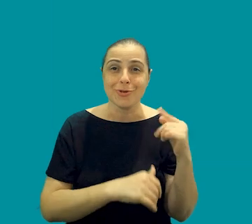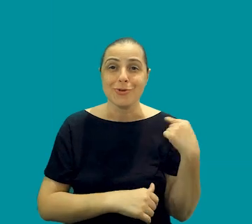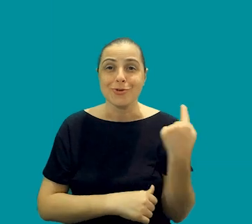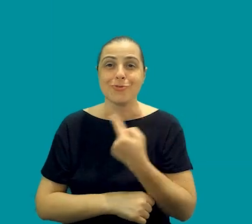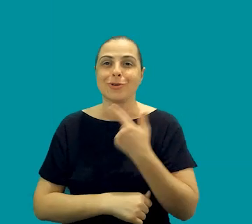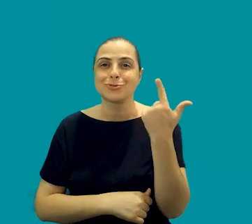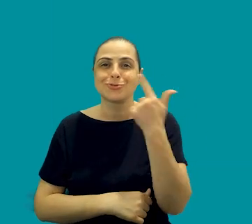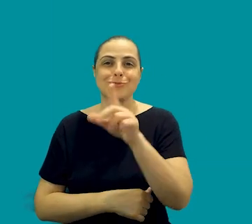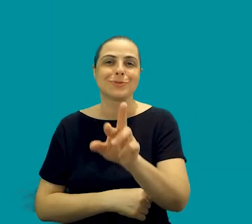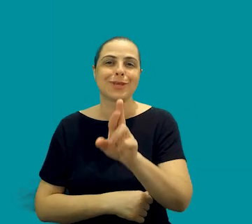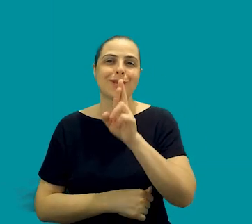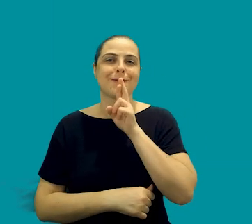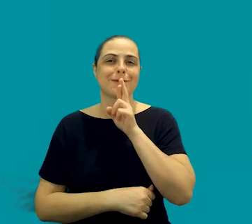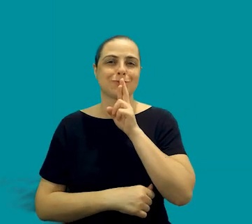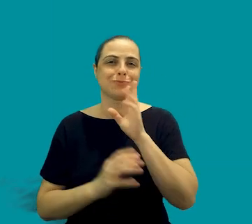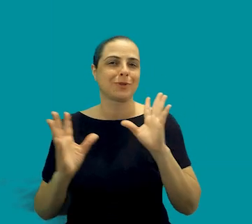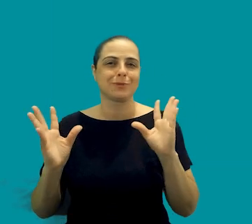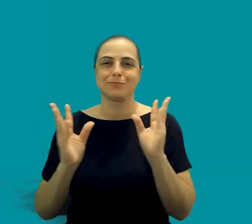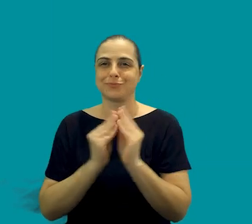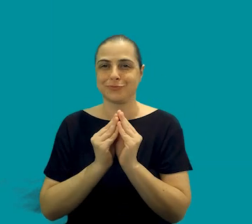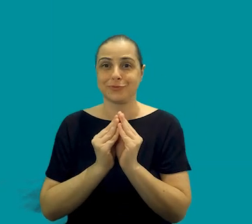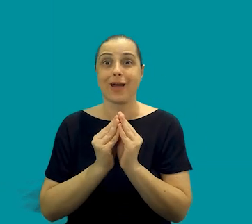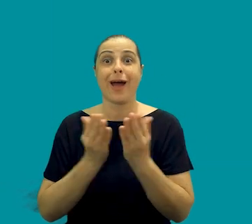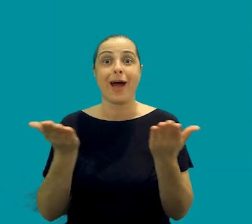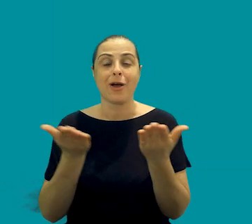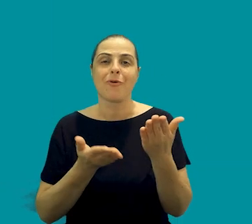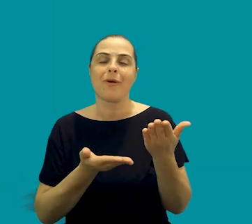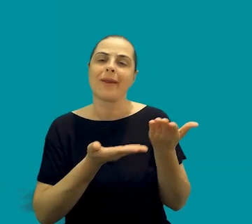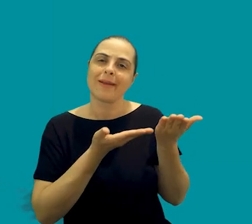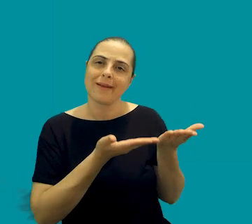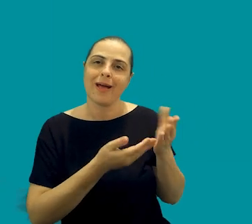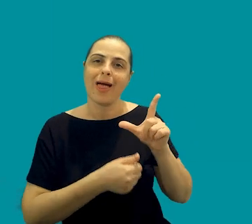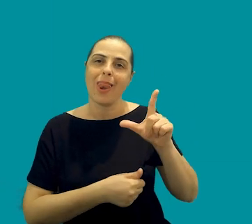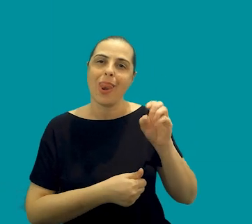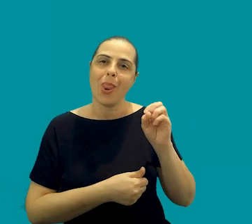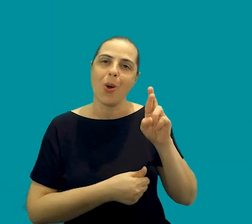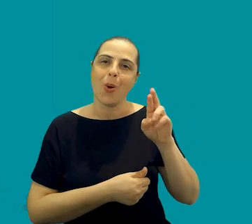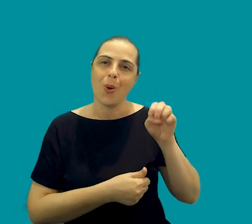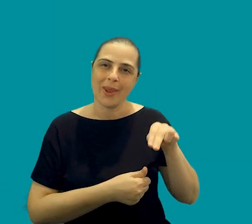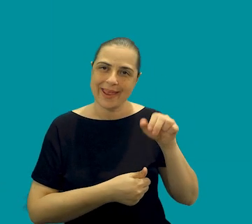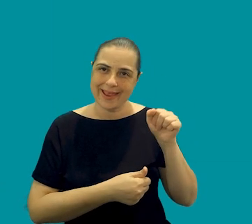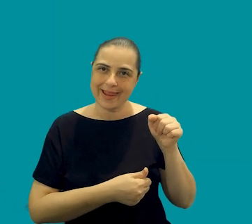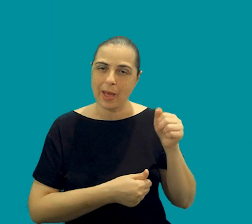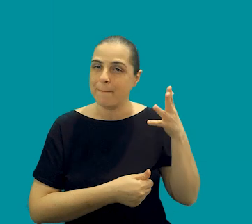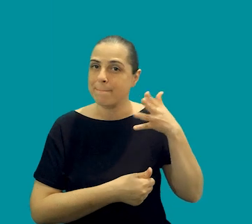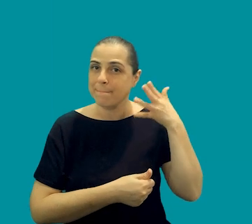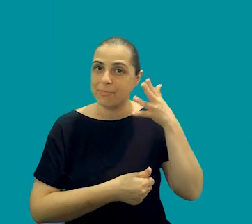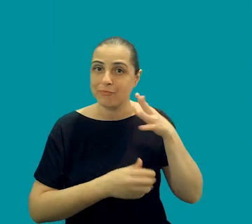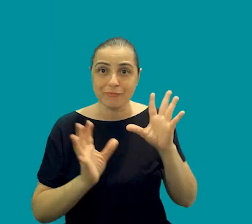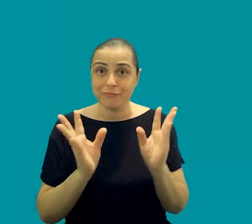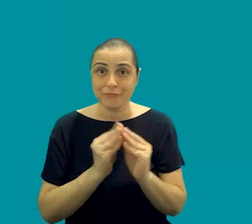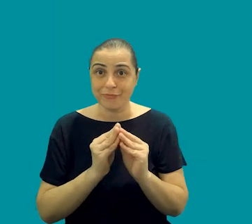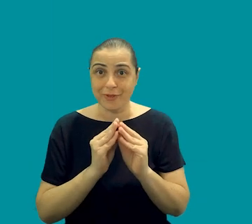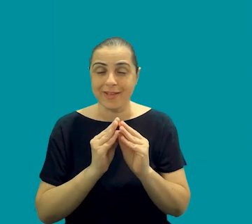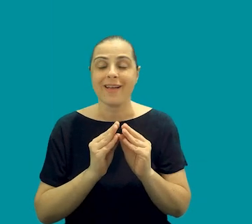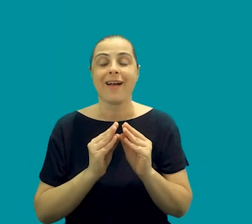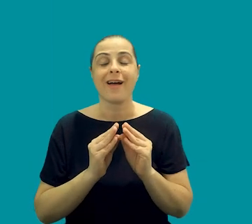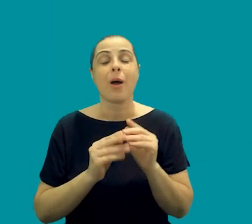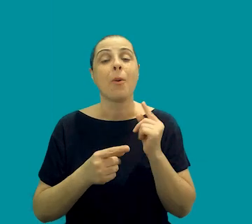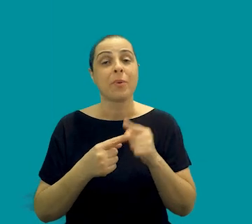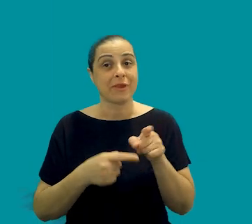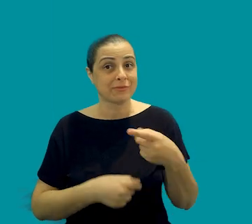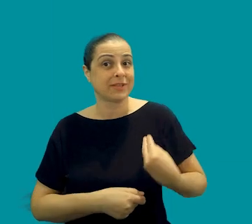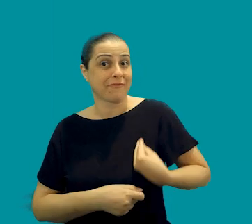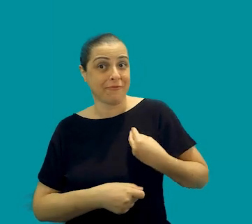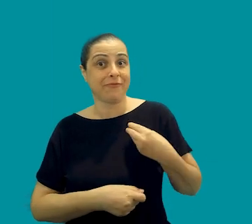esses indicadores. E aí, assim, acho que queria passar para a Lorena dar algumas palavras finais, Lô, porque você é a pessoa também que está